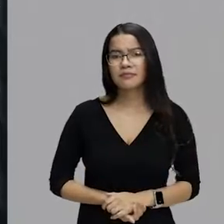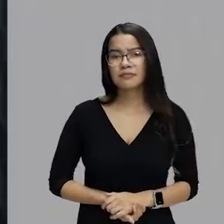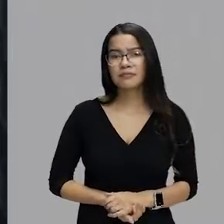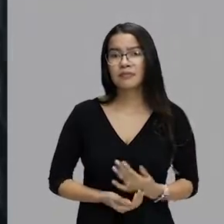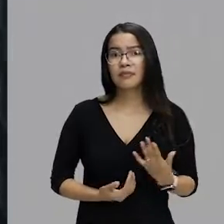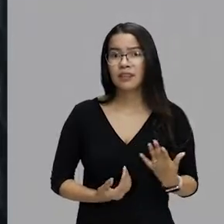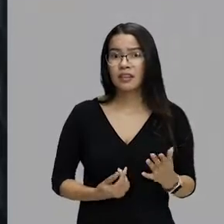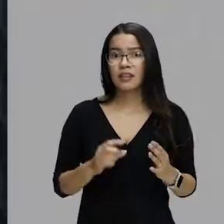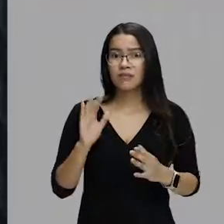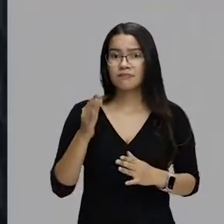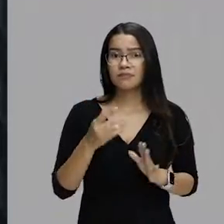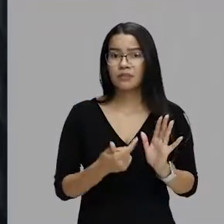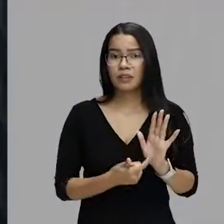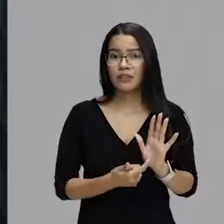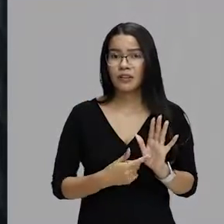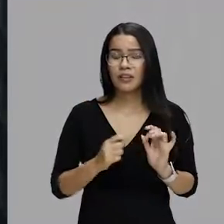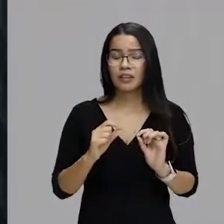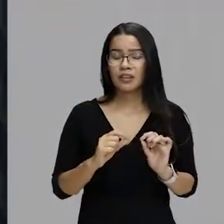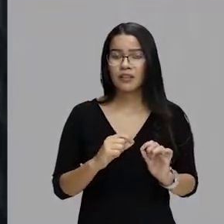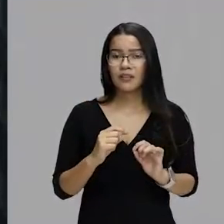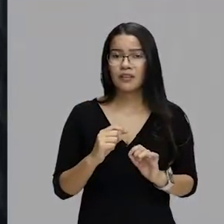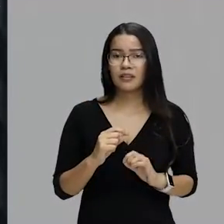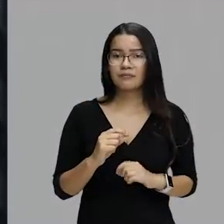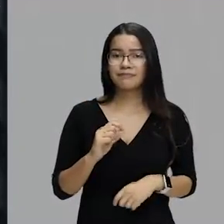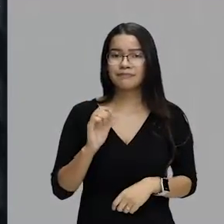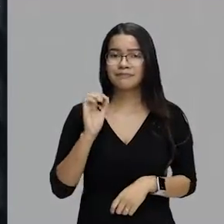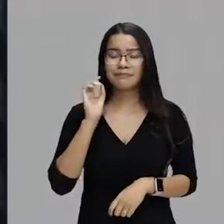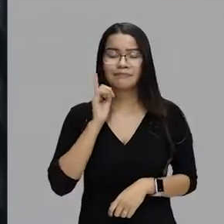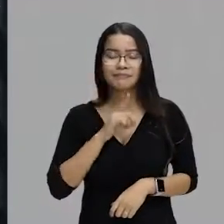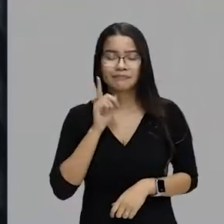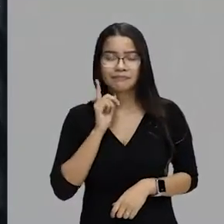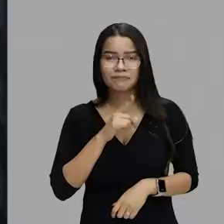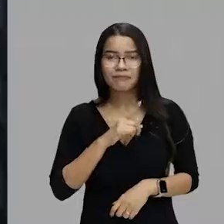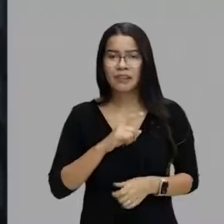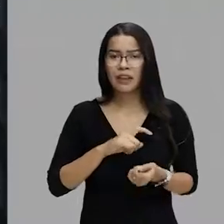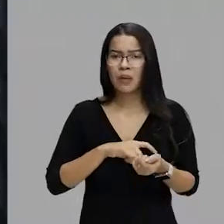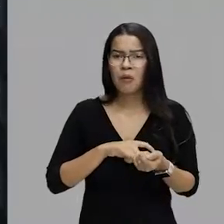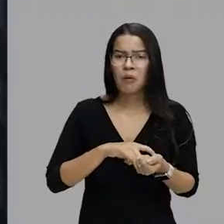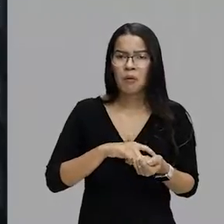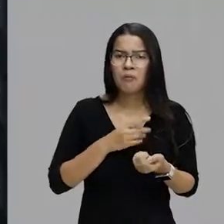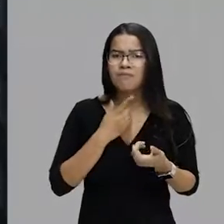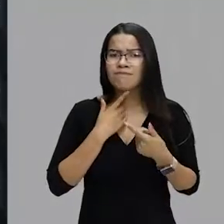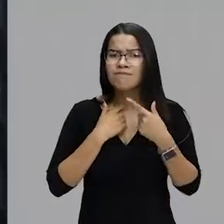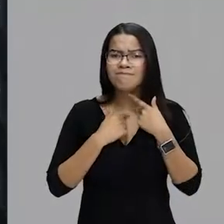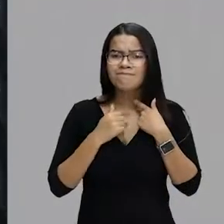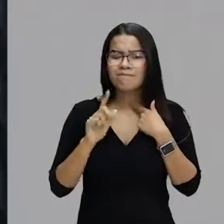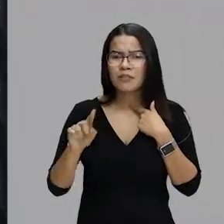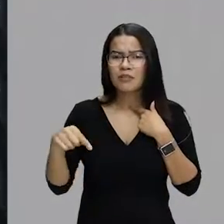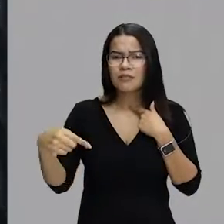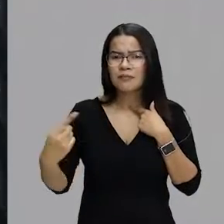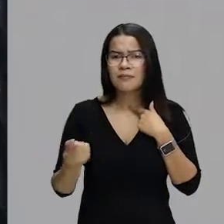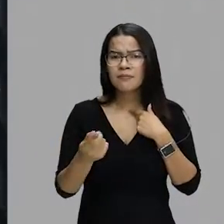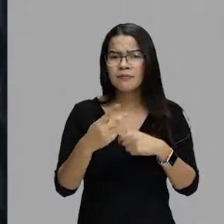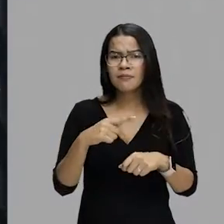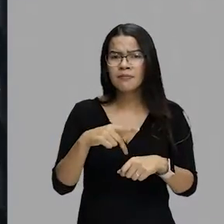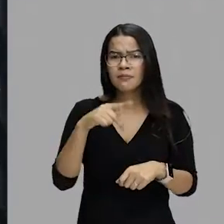Tanto prova que os Estados Unidos, né, com receio de que outros países da América